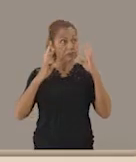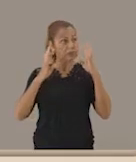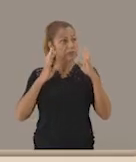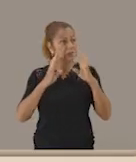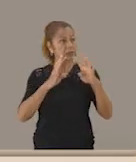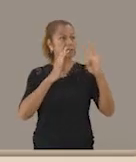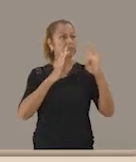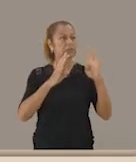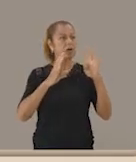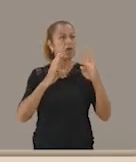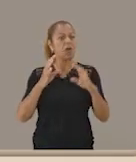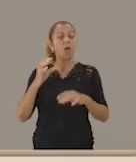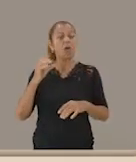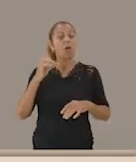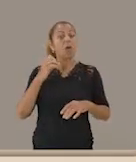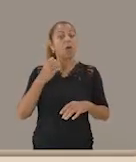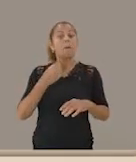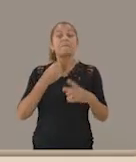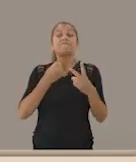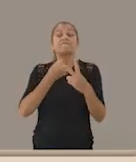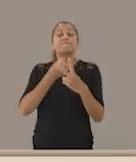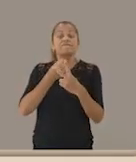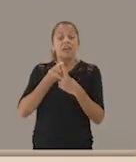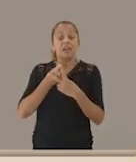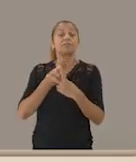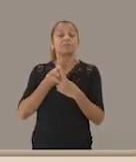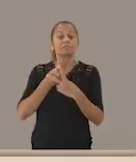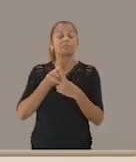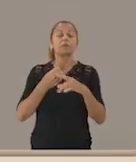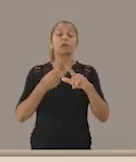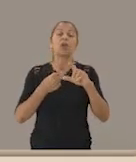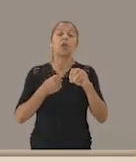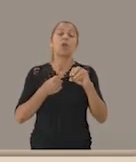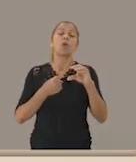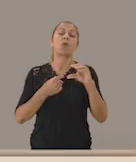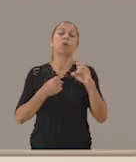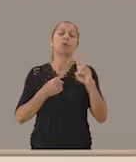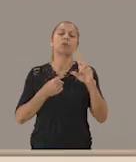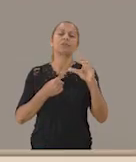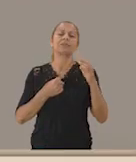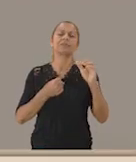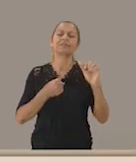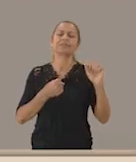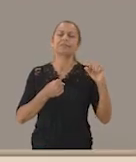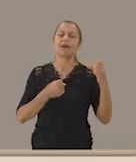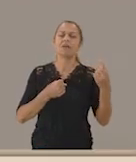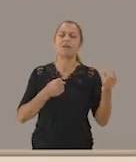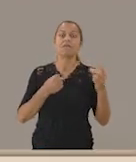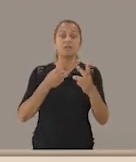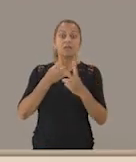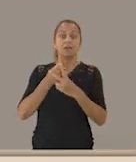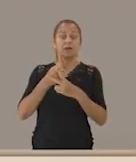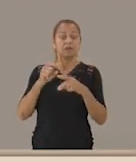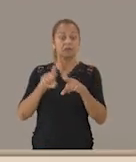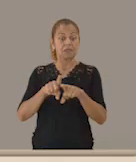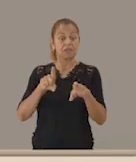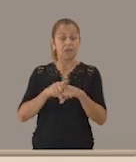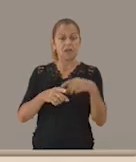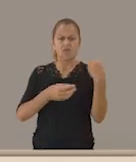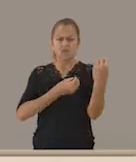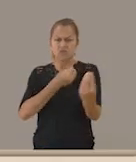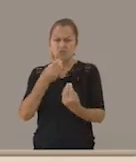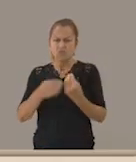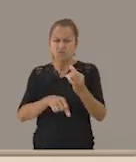locução verbal, que foi usado pelo jornalista em destaque, e relacionar com a intencionalidade do uso